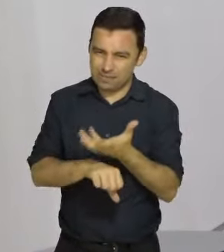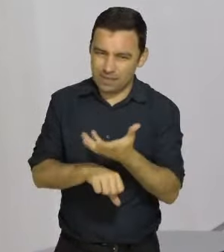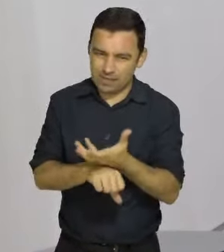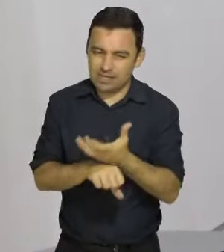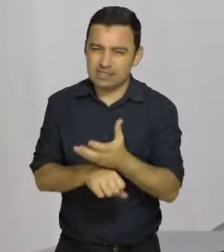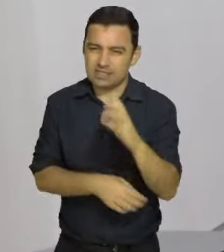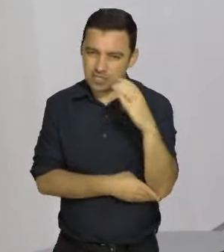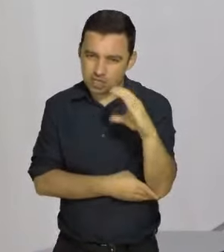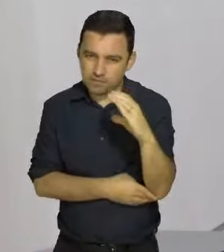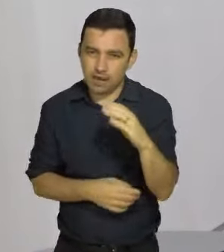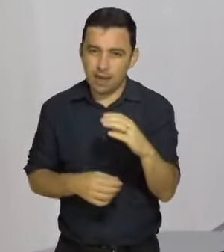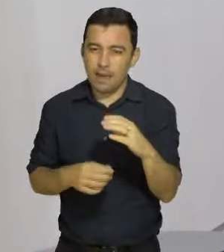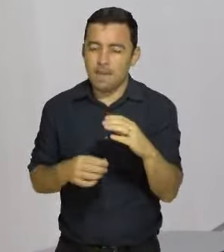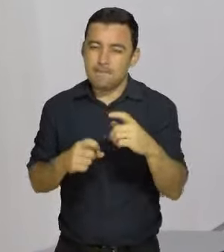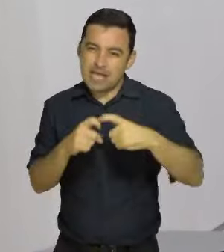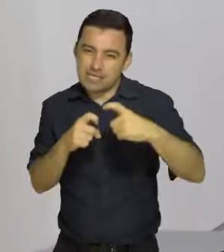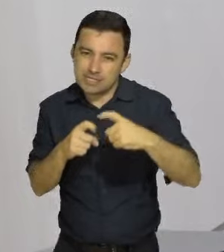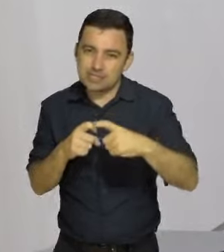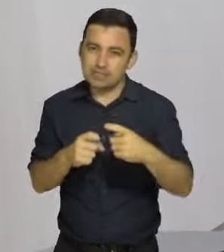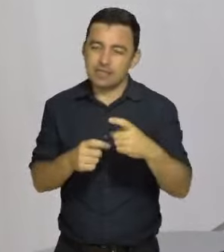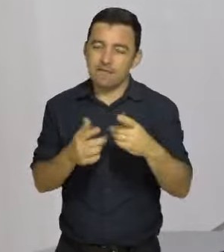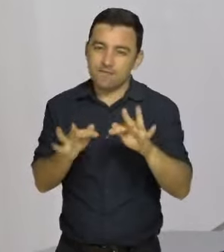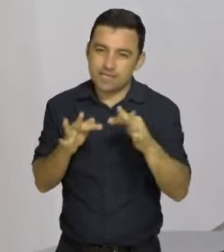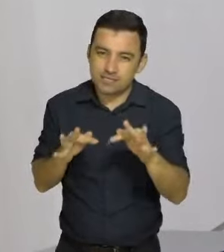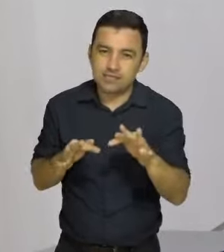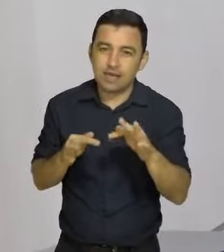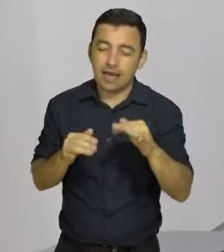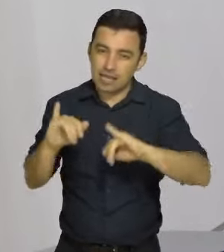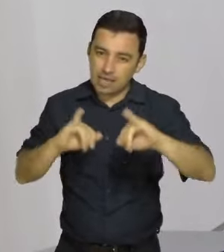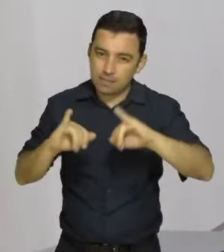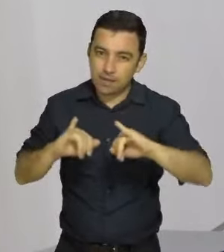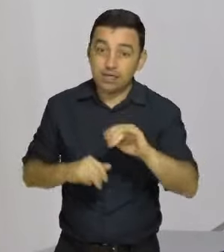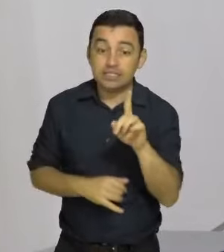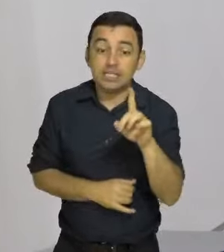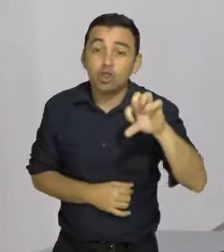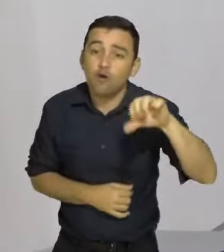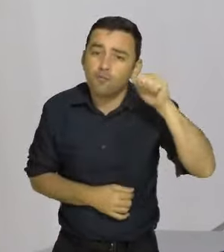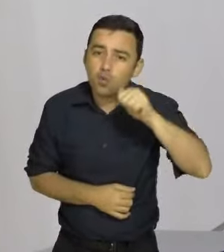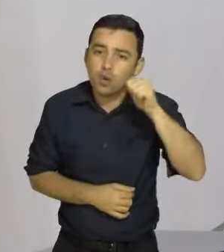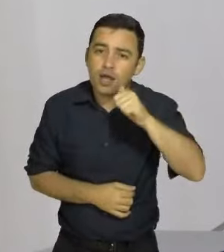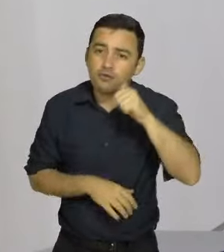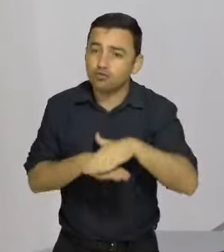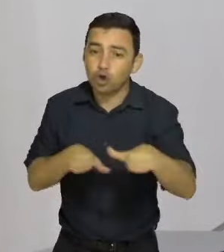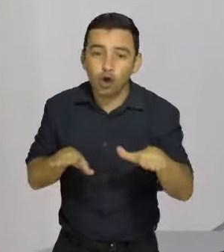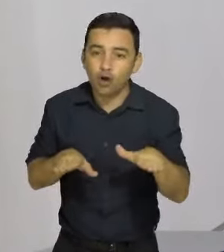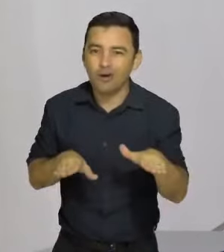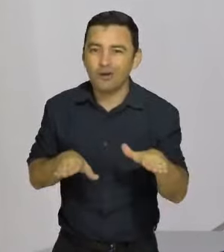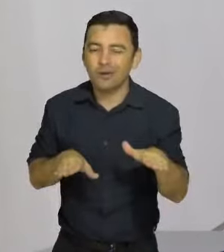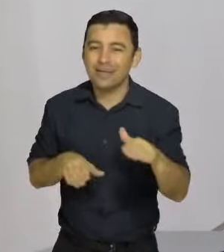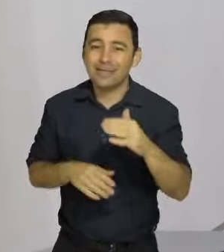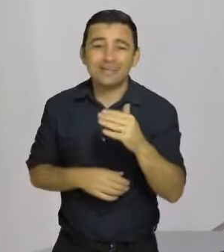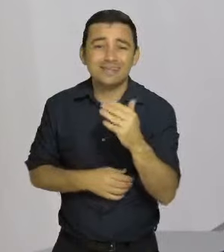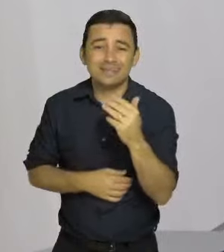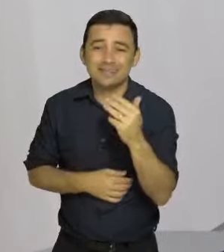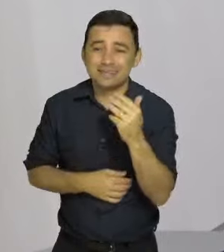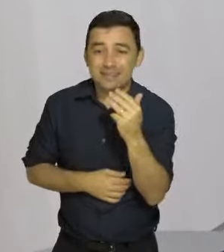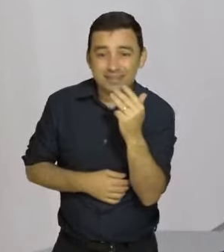medicina, física e química, apenas 19 mulheres, ou seja,